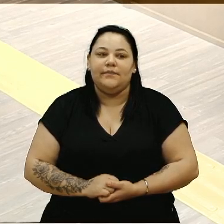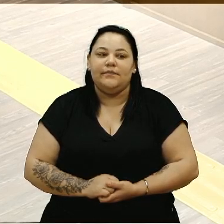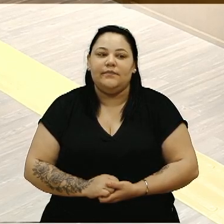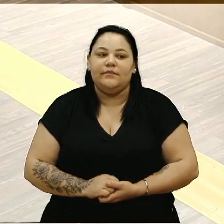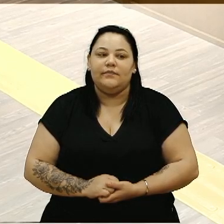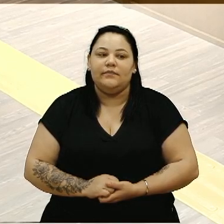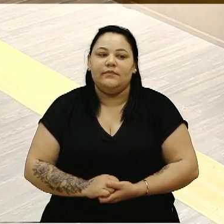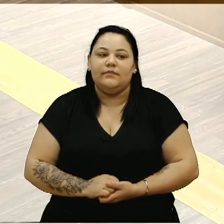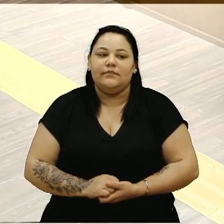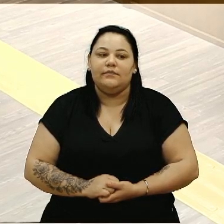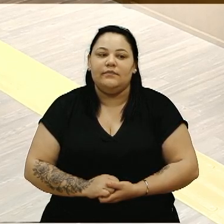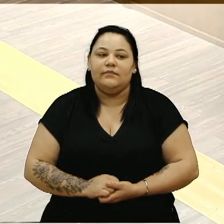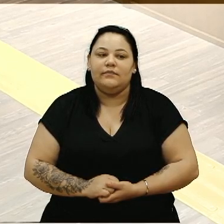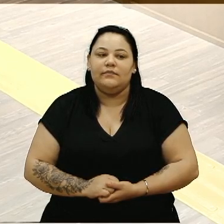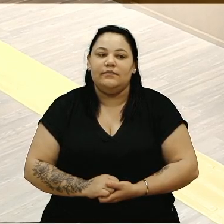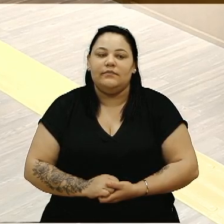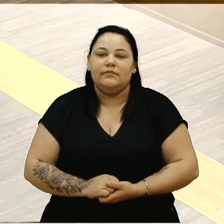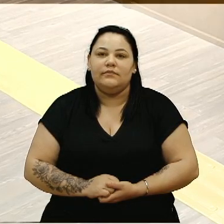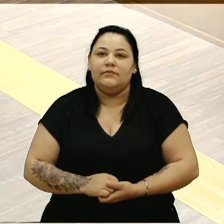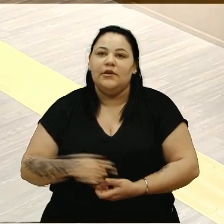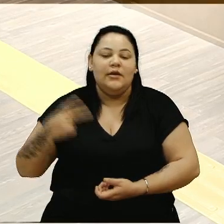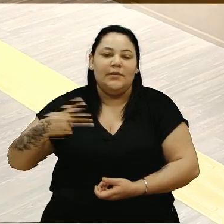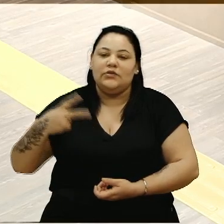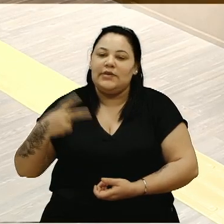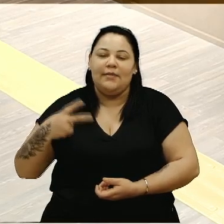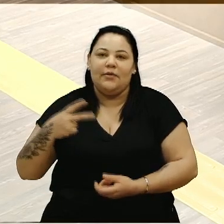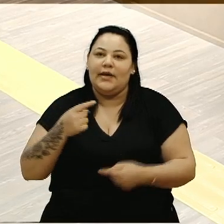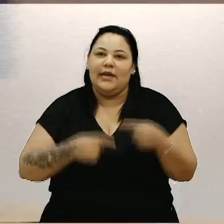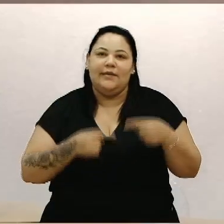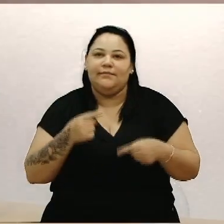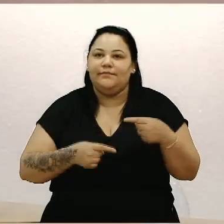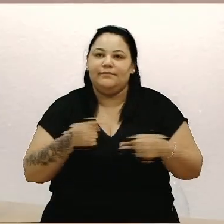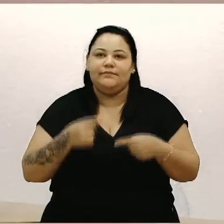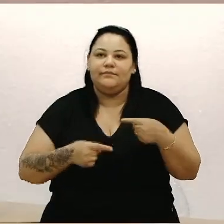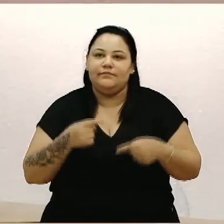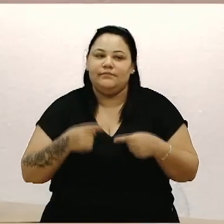Em segunda discussão e votação, o projeto de lei número